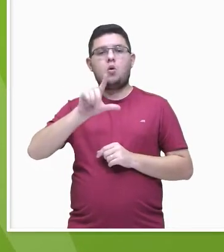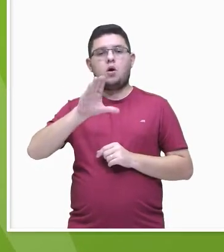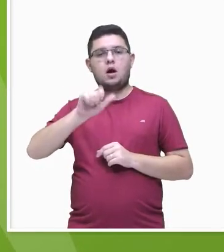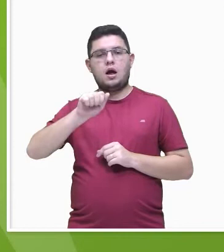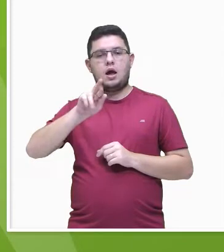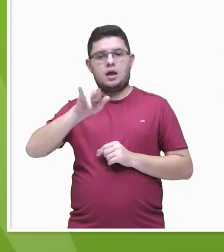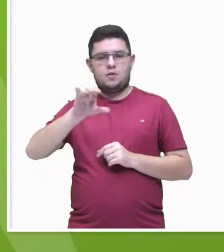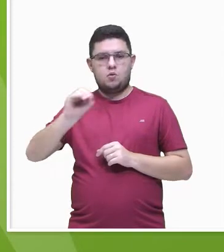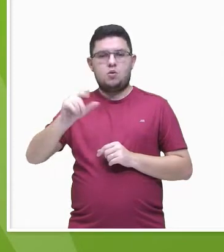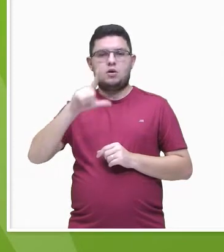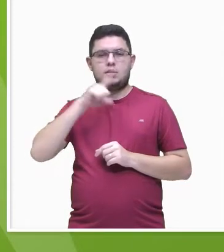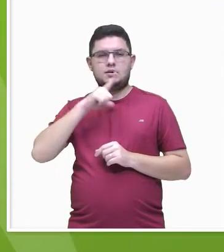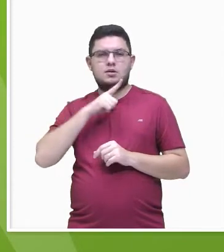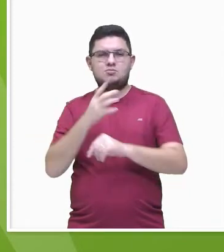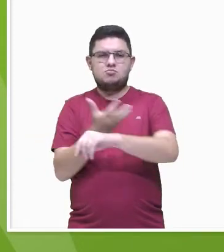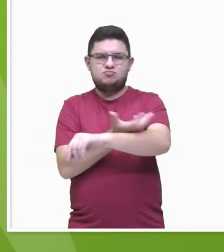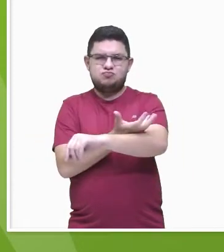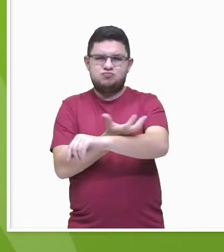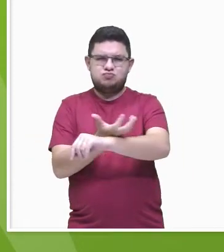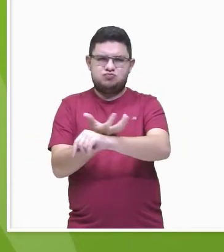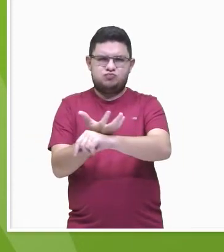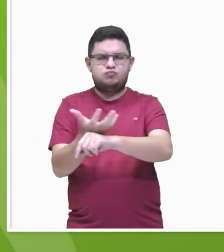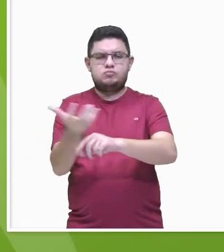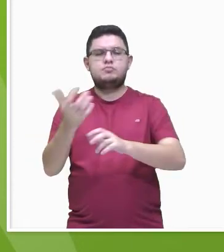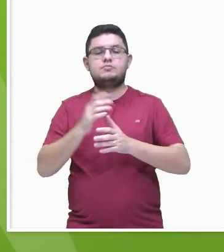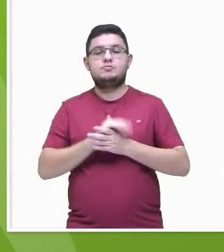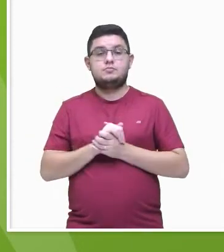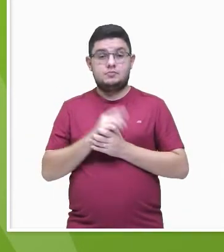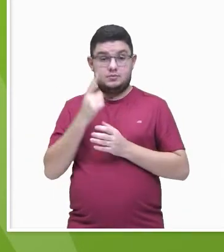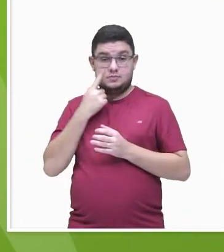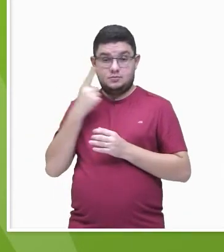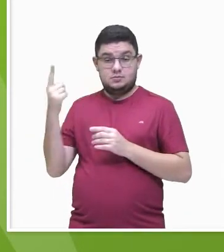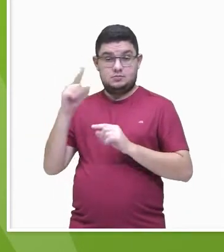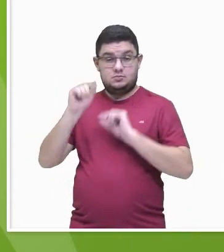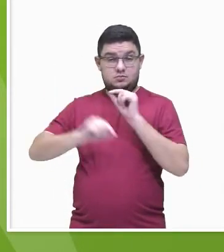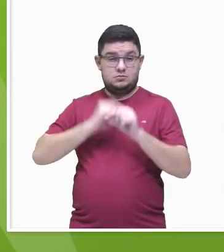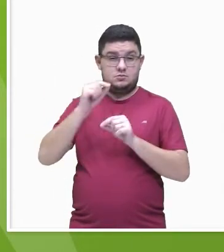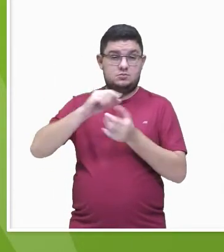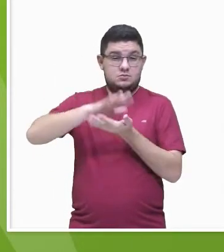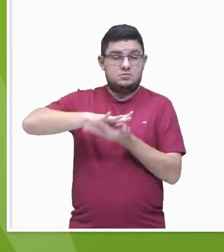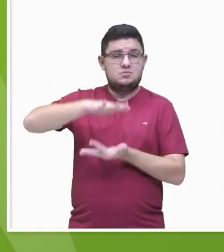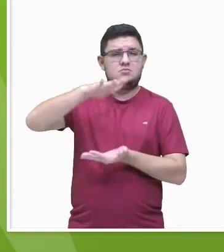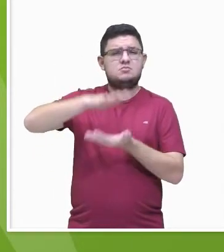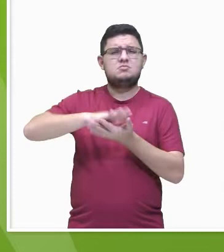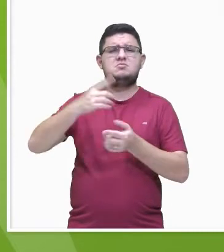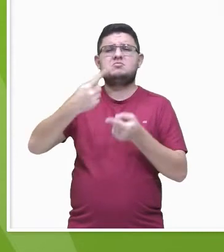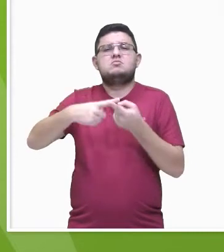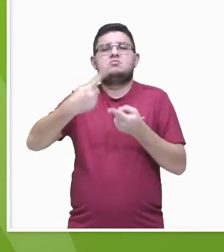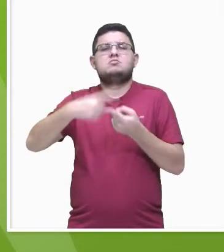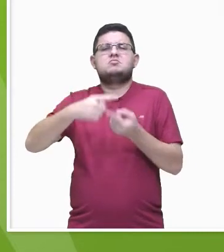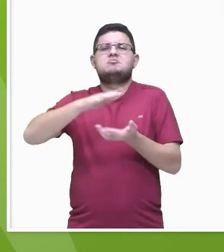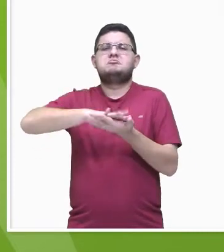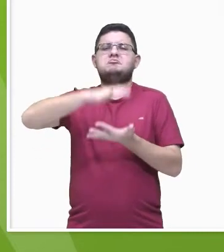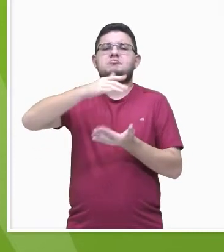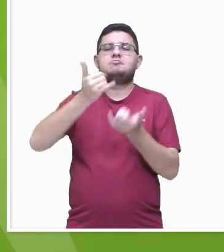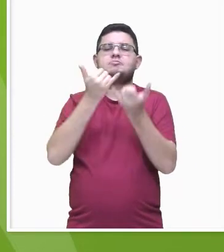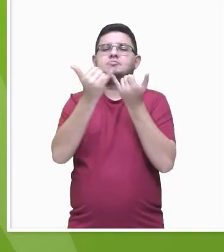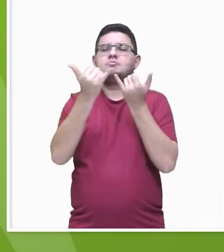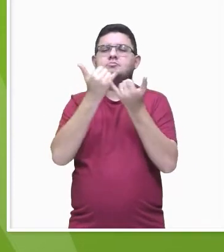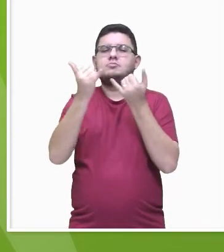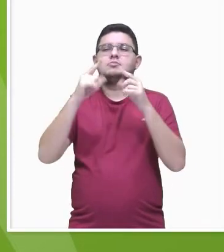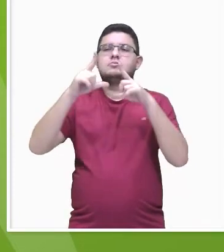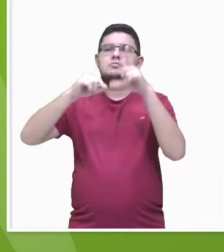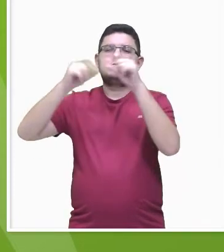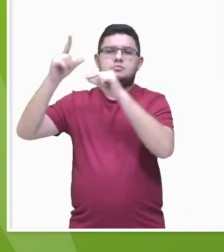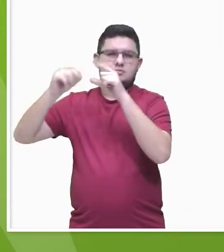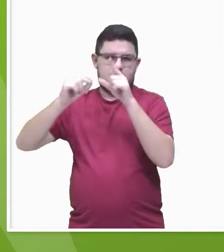salientes. Então, olha como a gente está vendo aí na nossa imagem, a estrela do mar. Por que ela é chamada de estrela do mar? Porque ela parece com uma estrela aí, ó, tem 5 pontas. E do